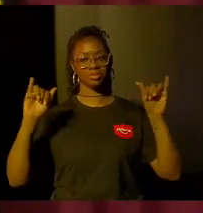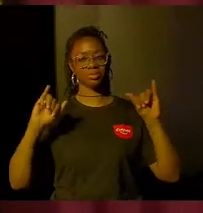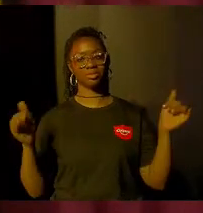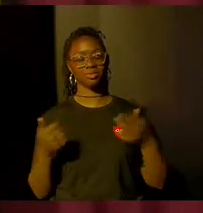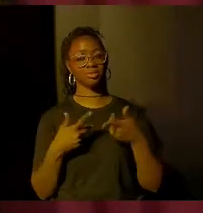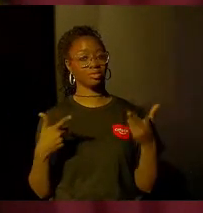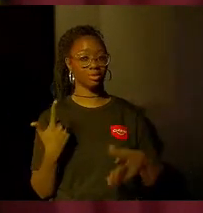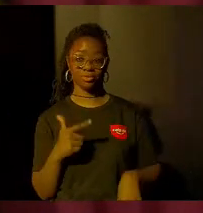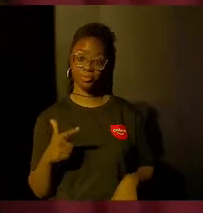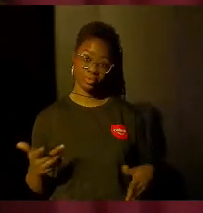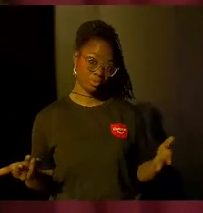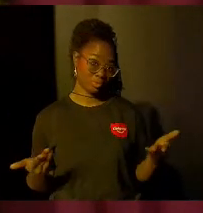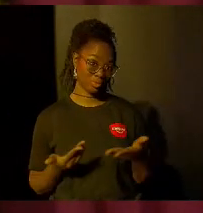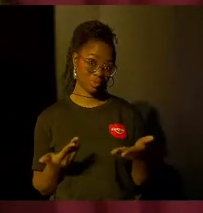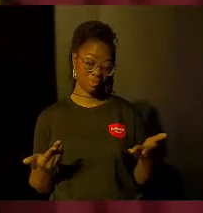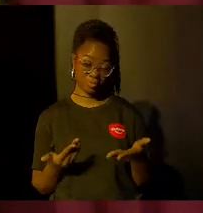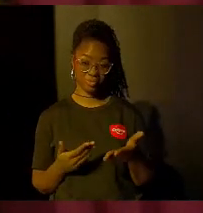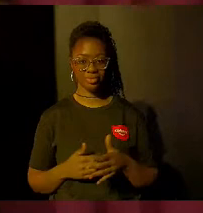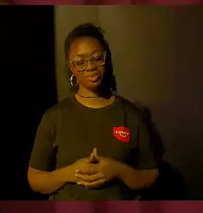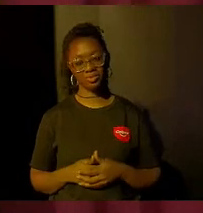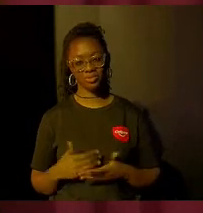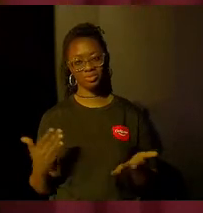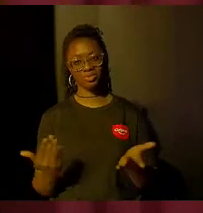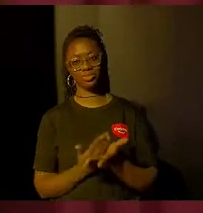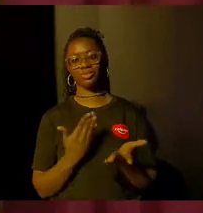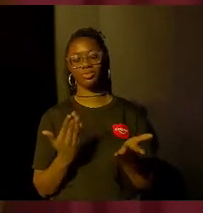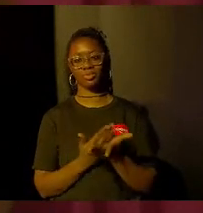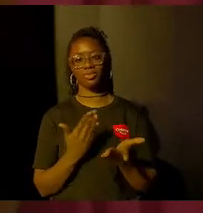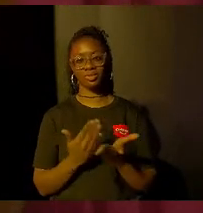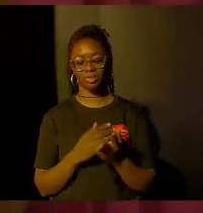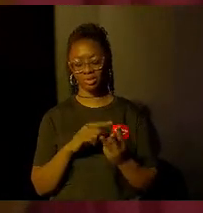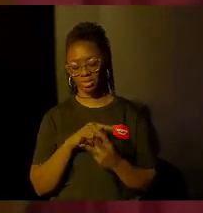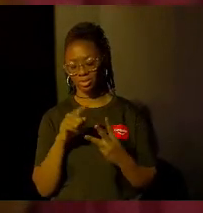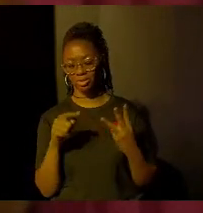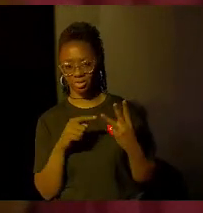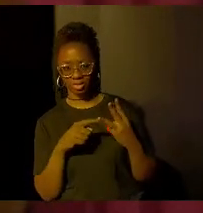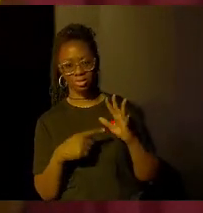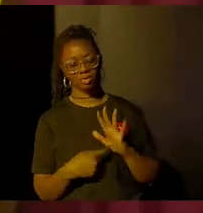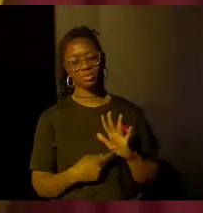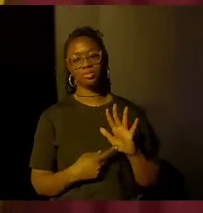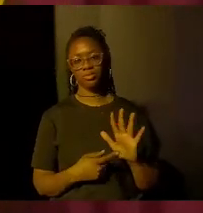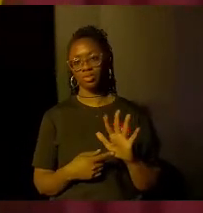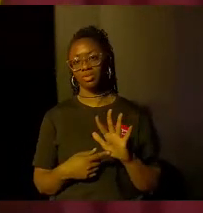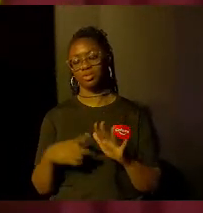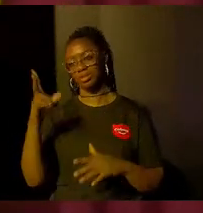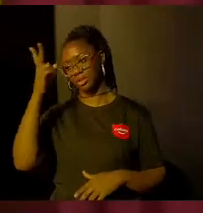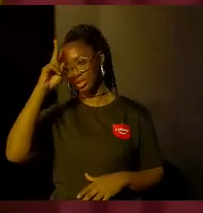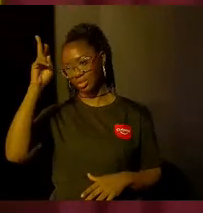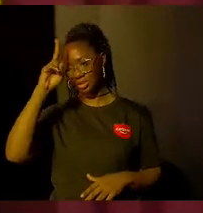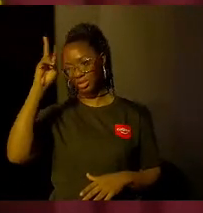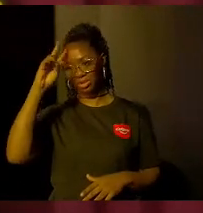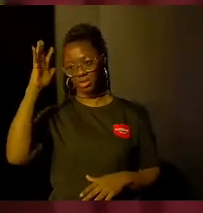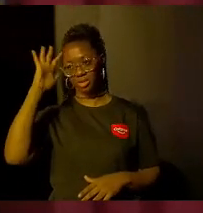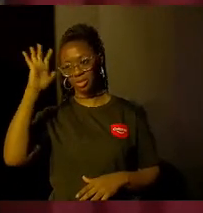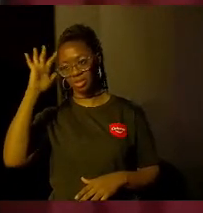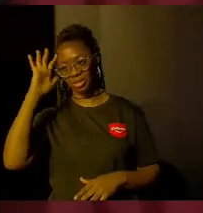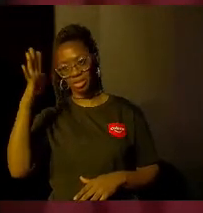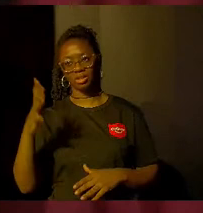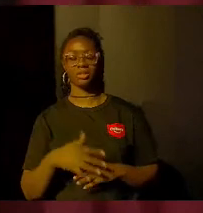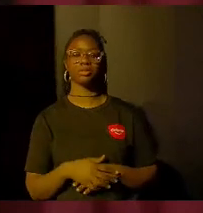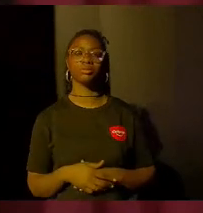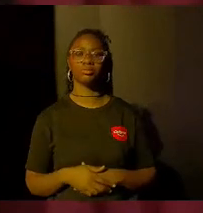que não existem mais e o livro dos Três trazem né essas lembranças por exemplo